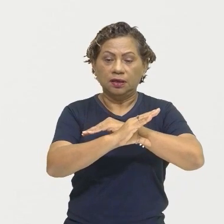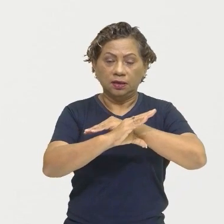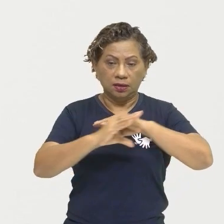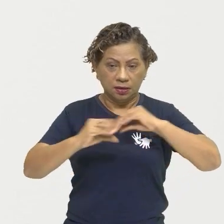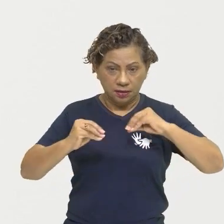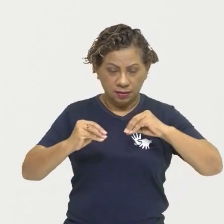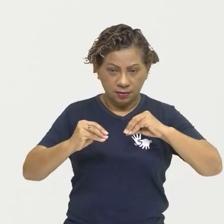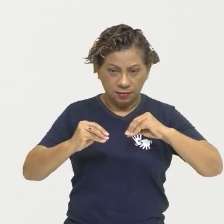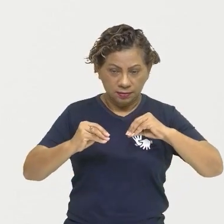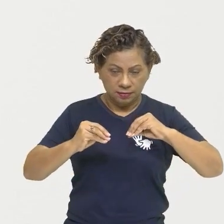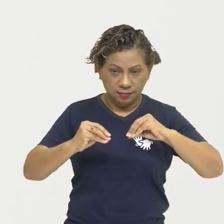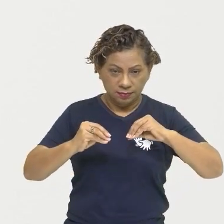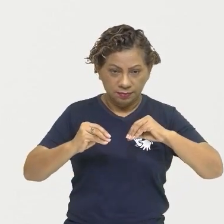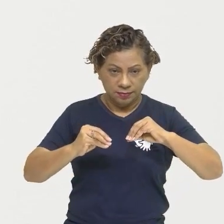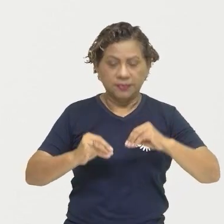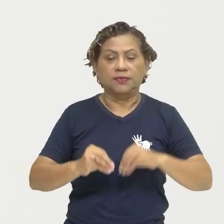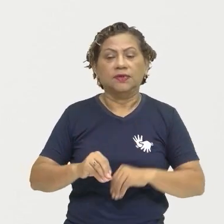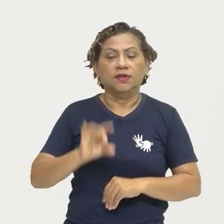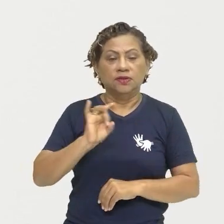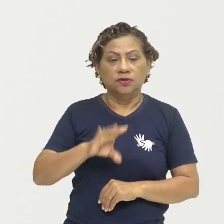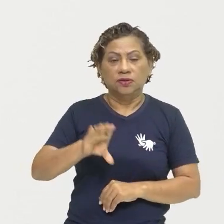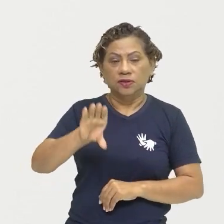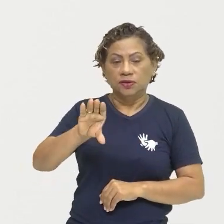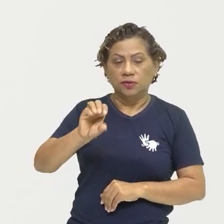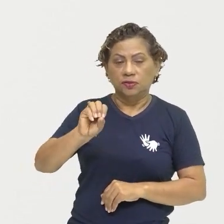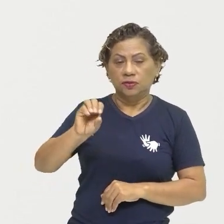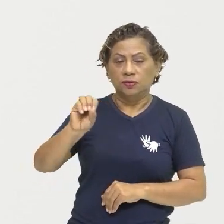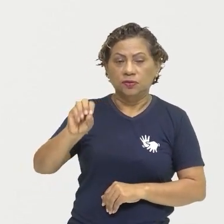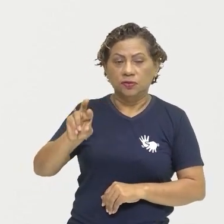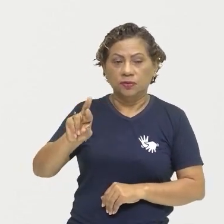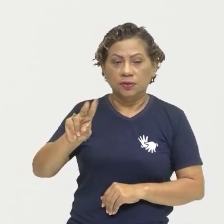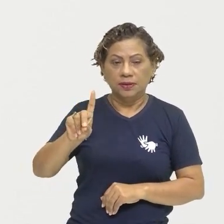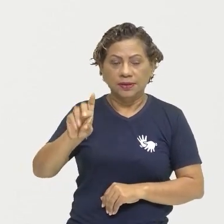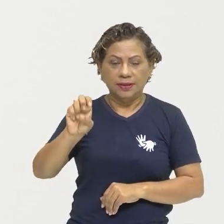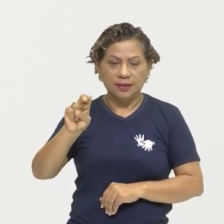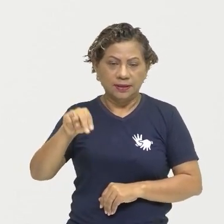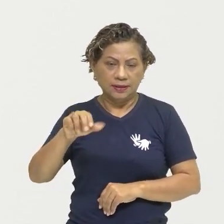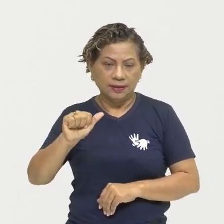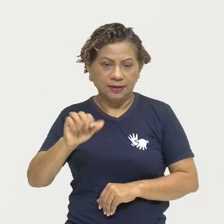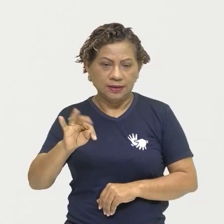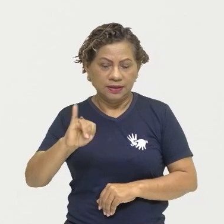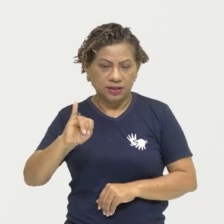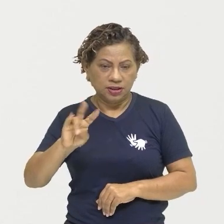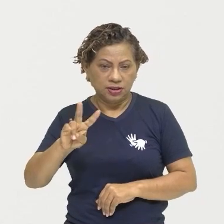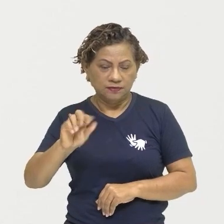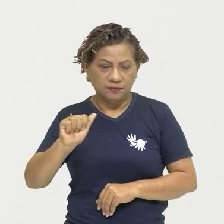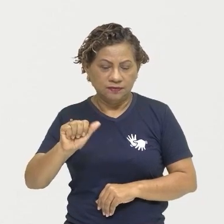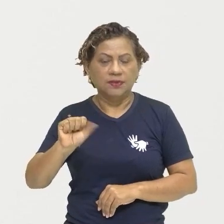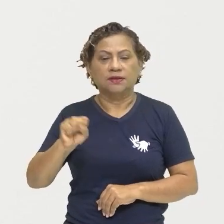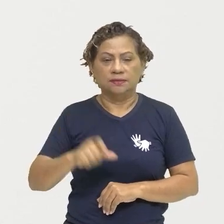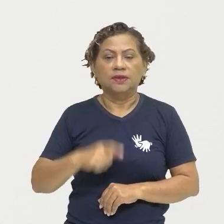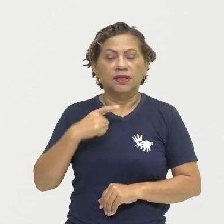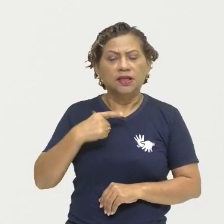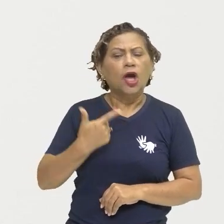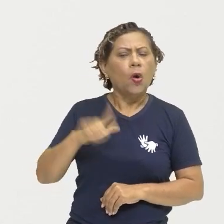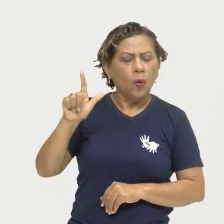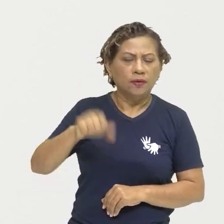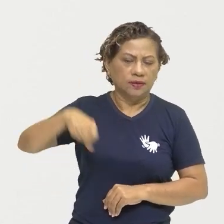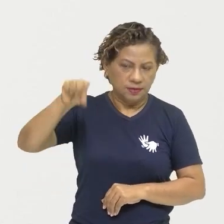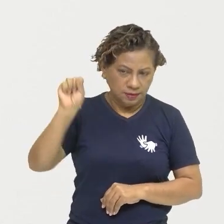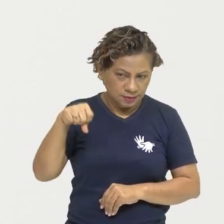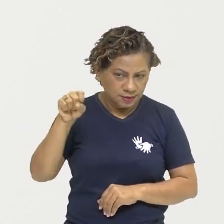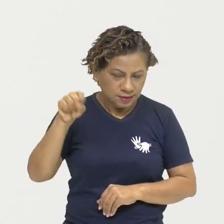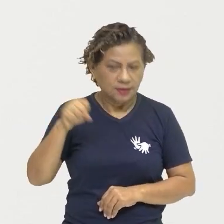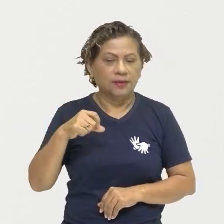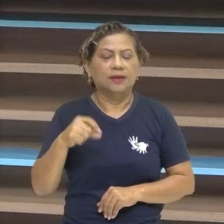conjunções coordenativas, as coordenadas. Existem outro tipo de conjunções, professora? Existem, as subordinadas, que